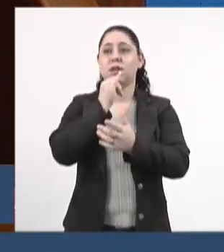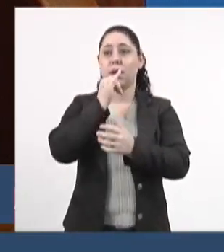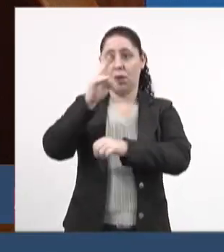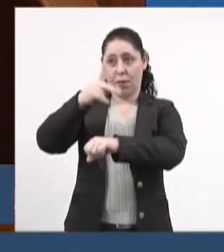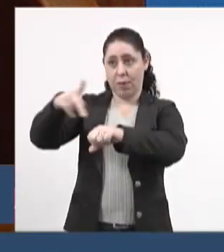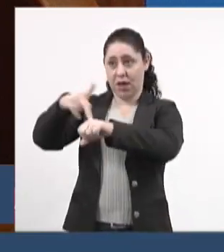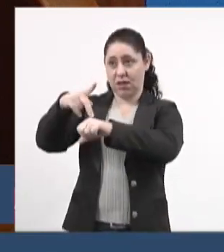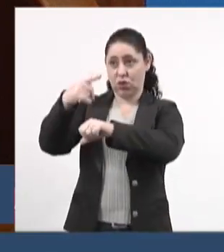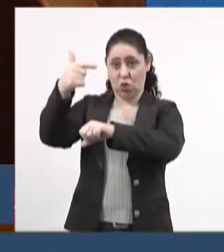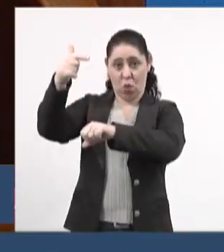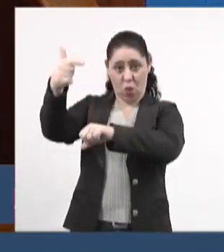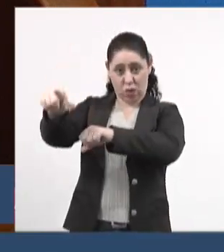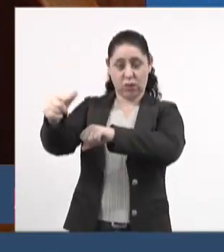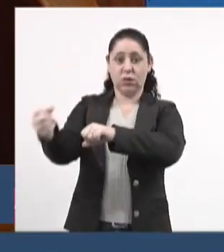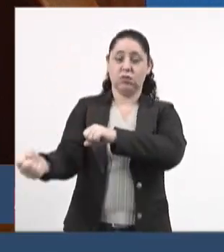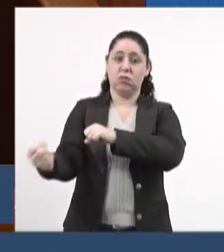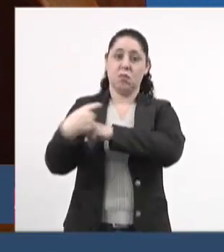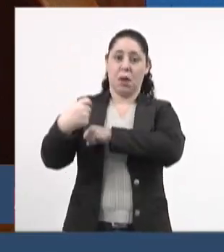Brasil cresceram